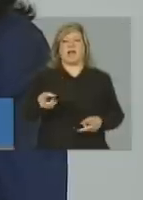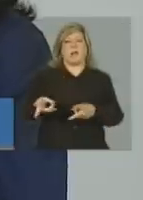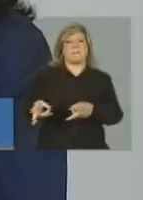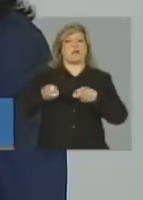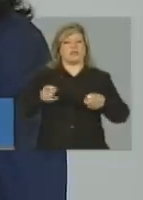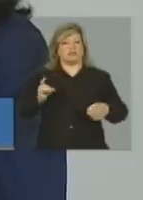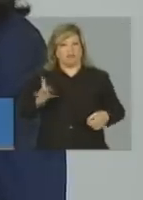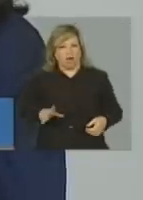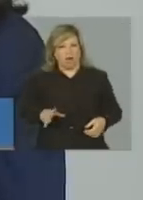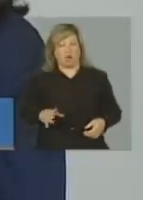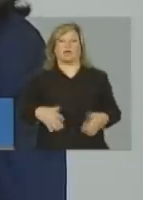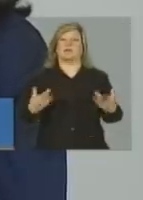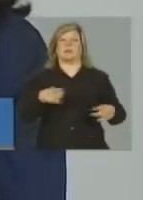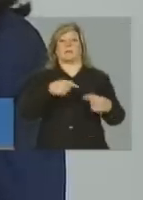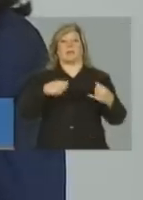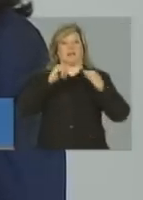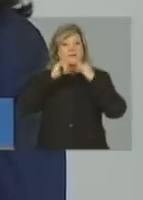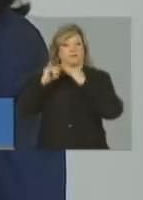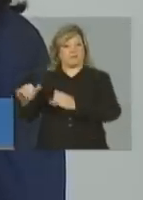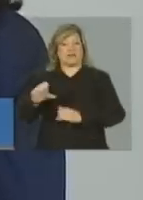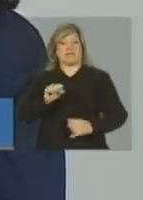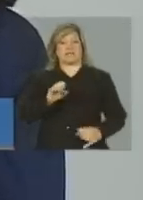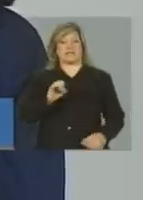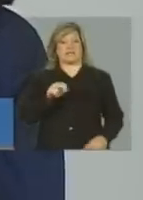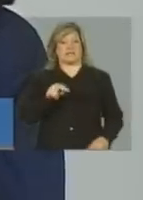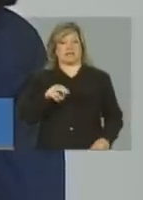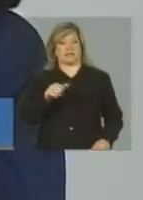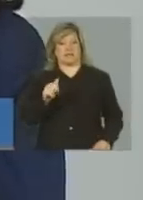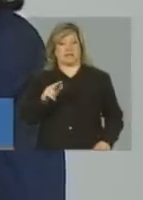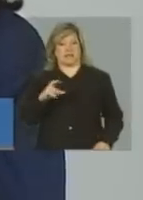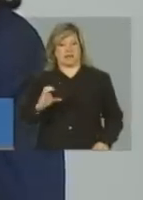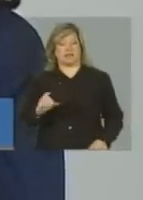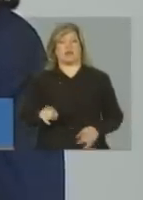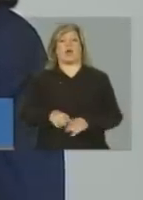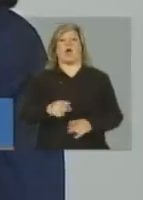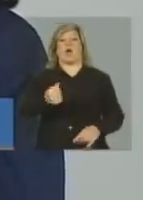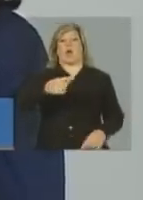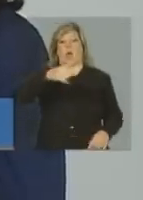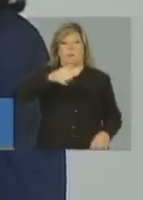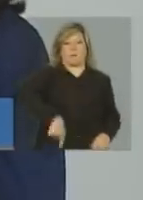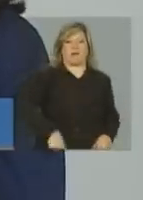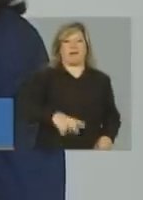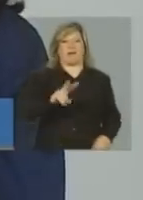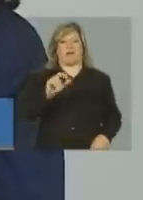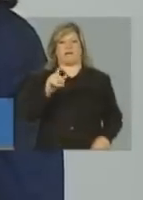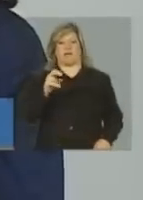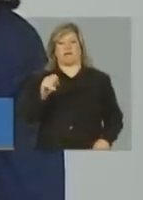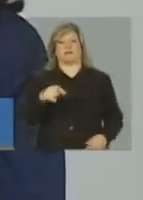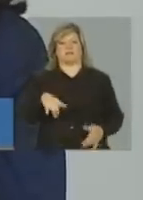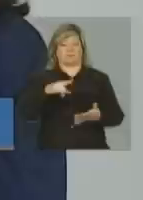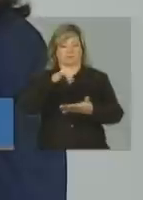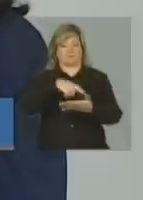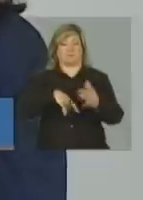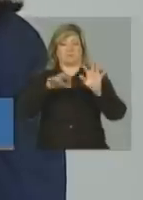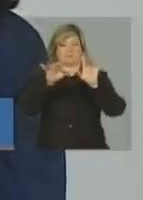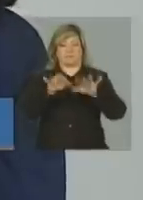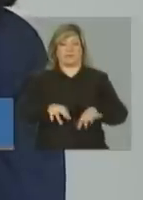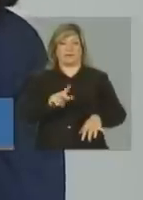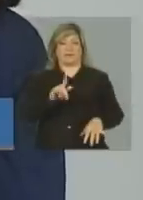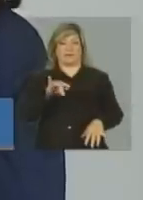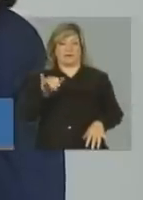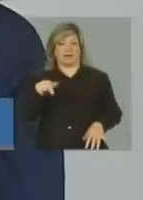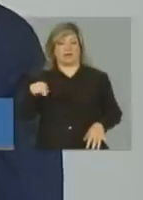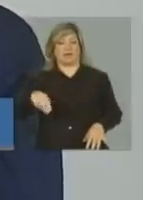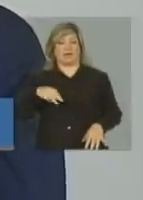isso seja comunicado à SENARC, porque é prerrogativa da SENARC a cobrança dos valores. A guia é emitida aqui pelo